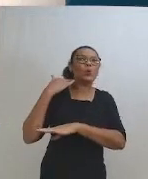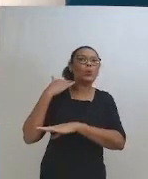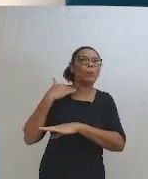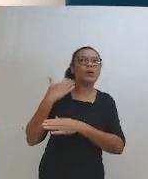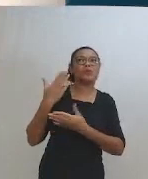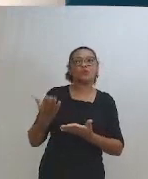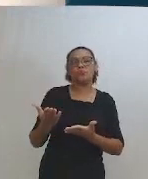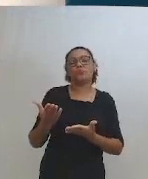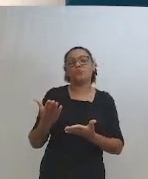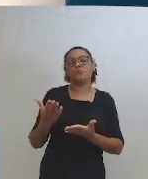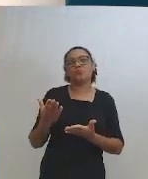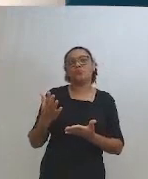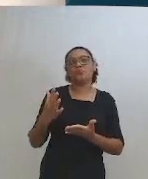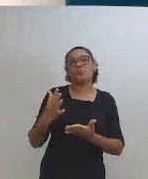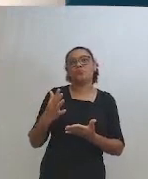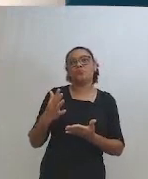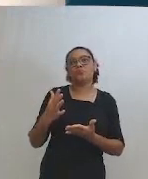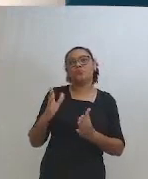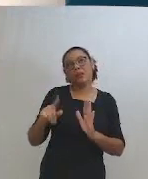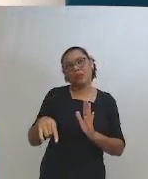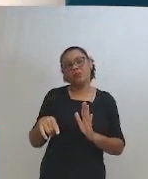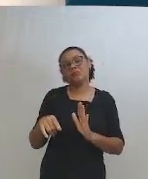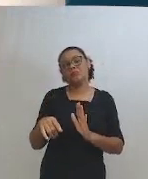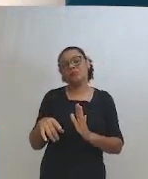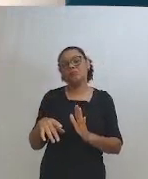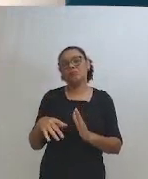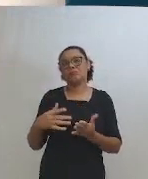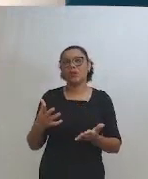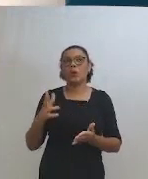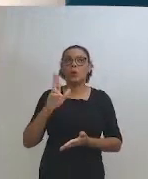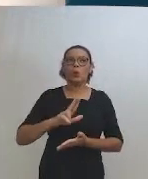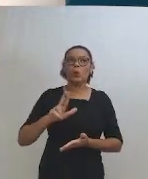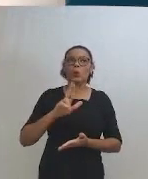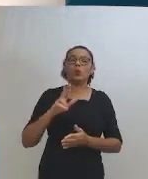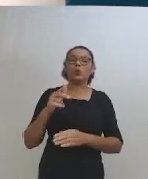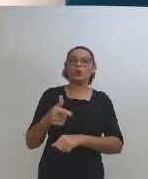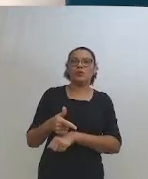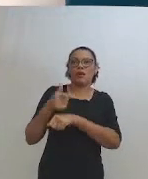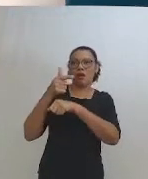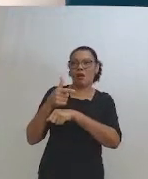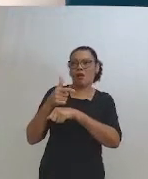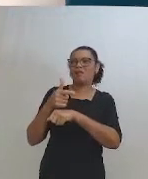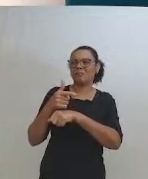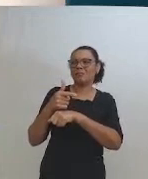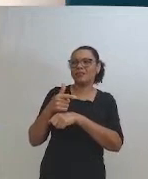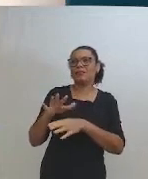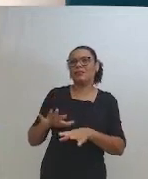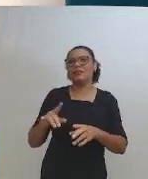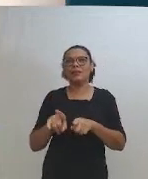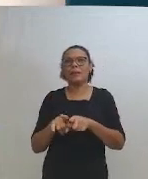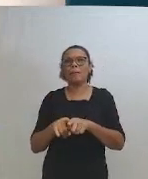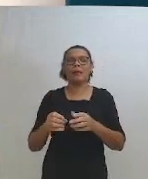porque a utilização das armas, a quantidade de armas explosivas, evidentemente